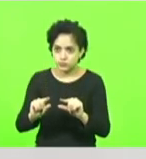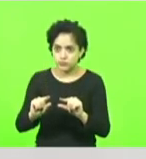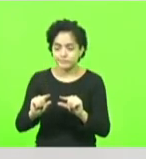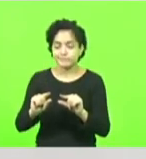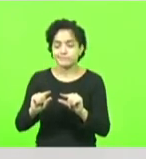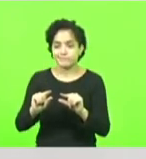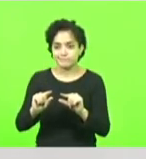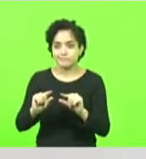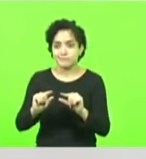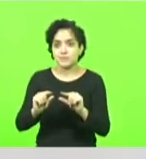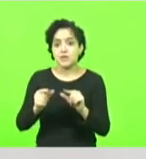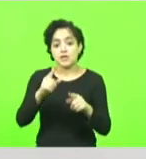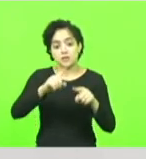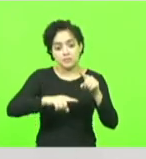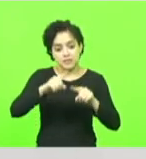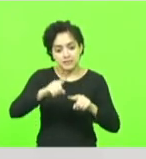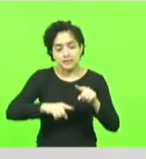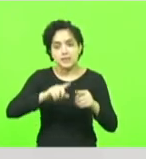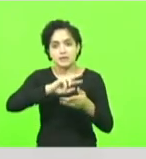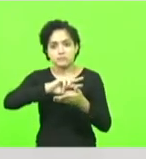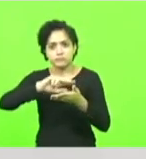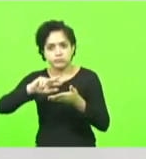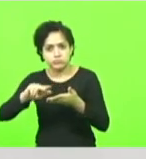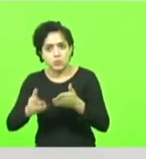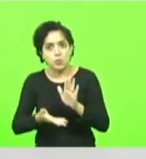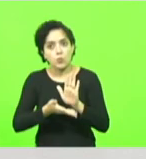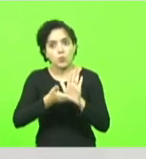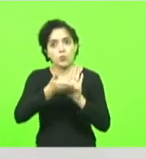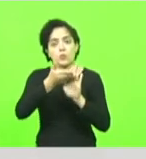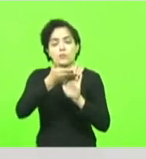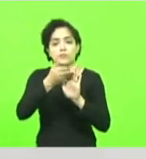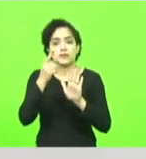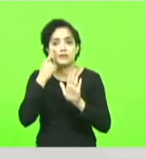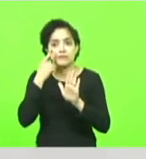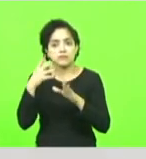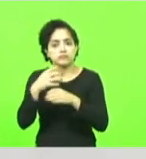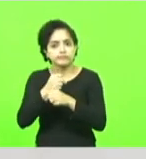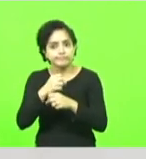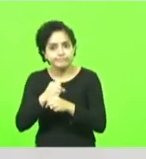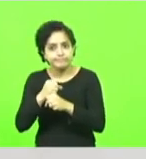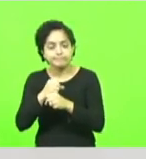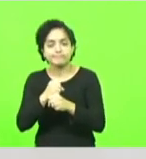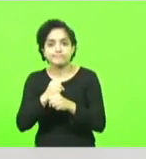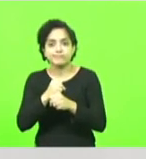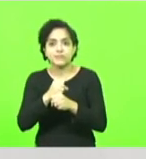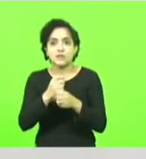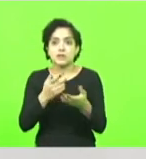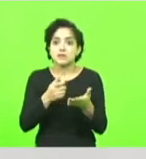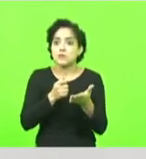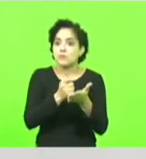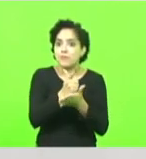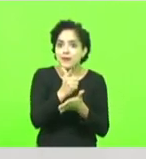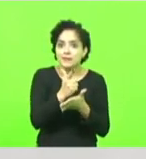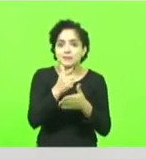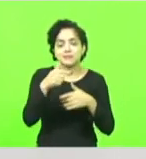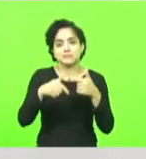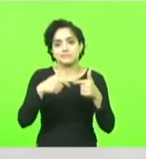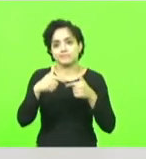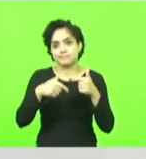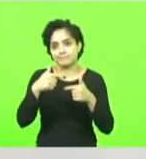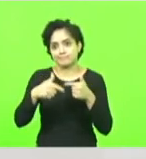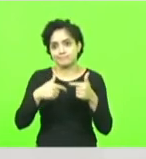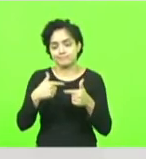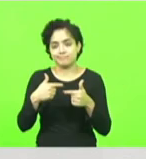os insumos aumentaram. Então, os agricultores estão fazendo os cálculos de que hoje eles estão pagando para trabalhar e não recebendo para trabalhar.